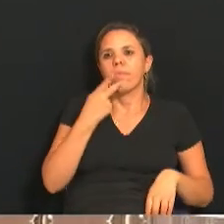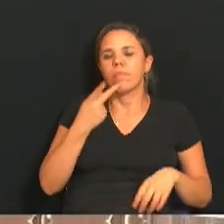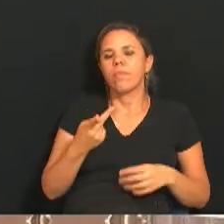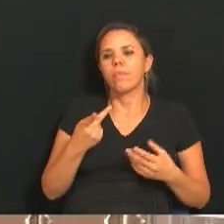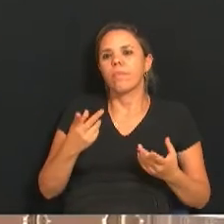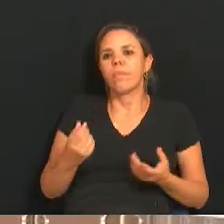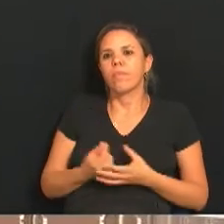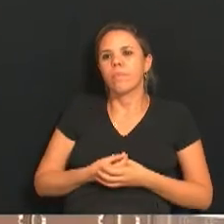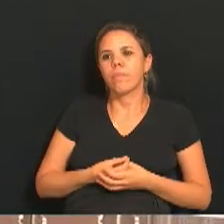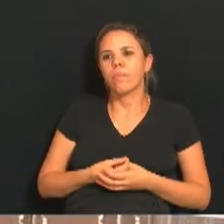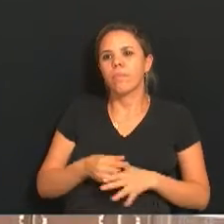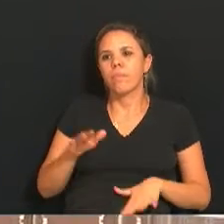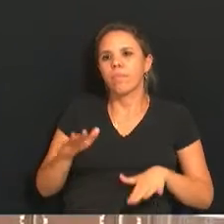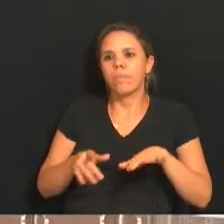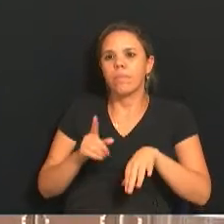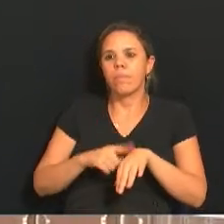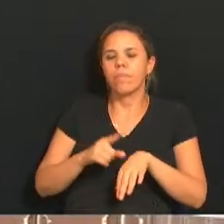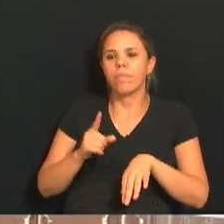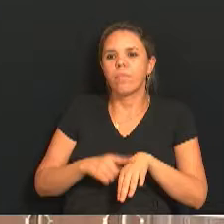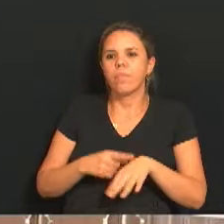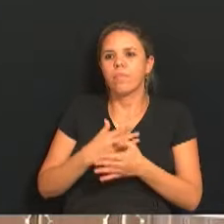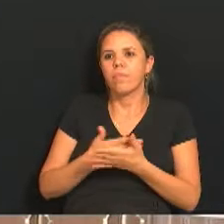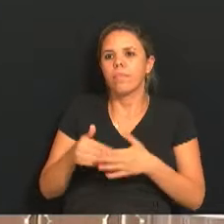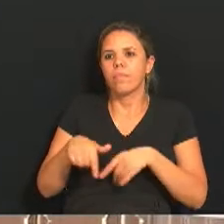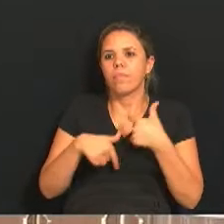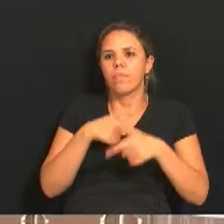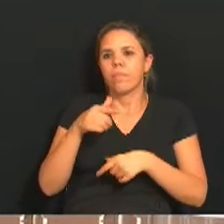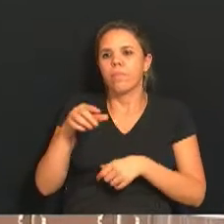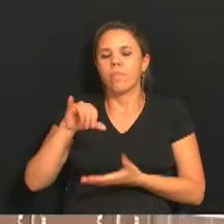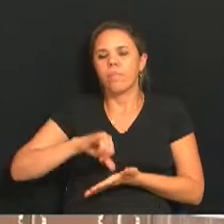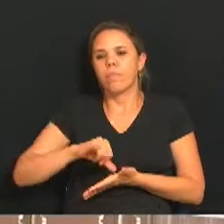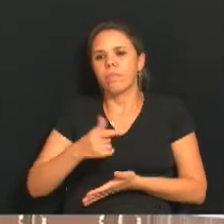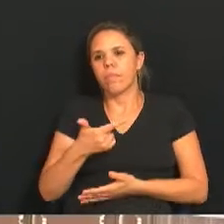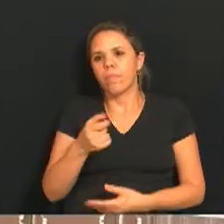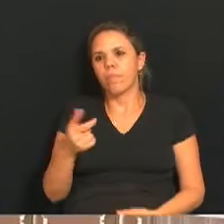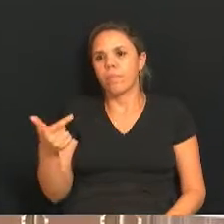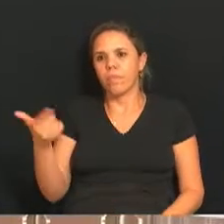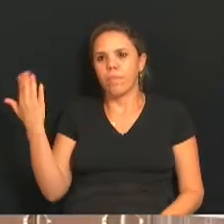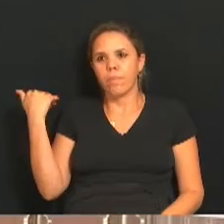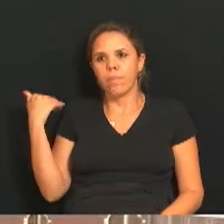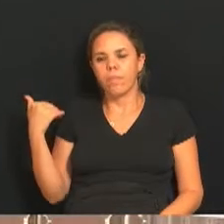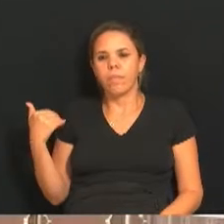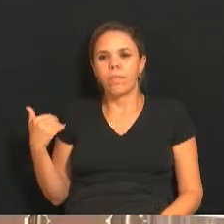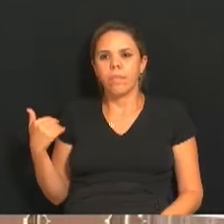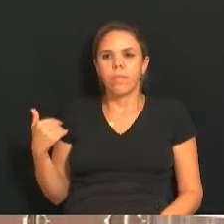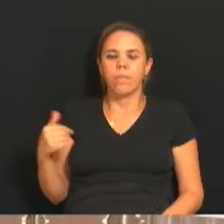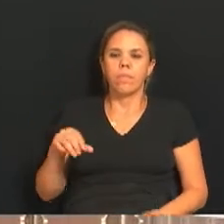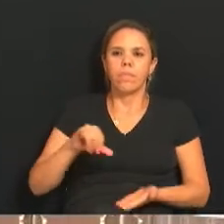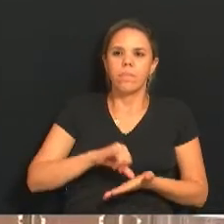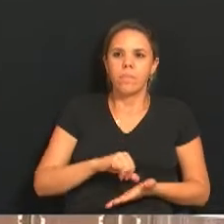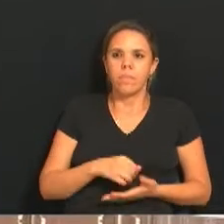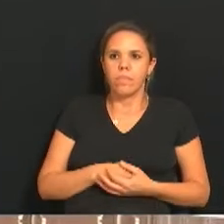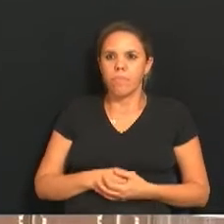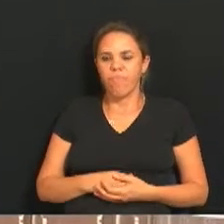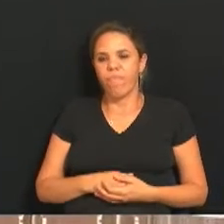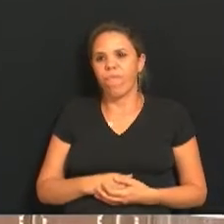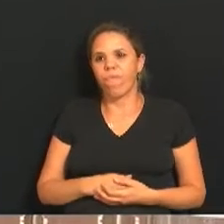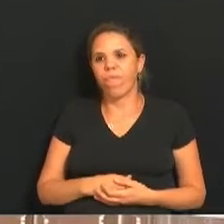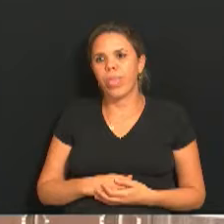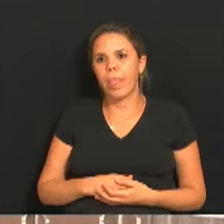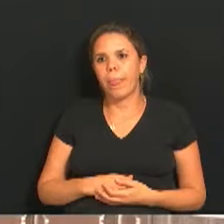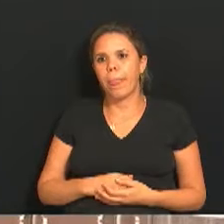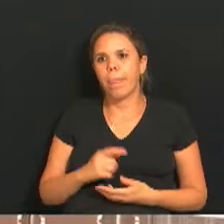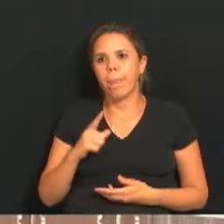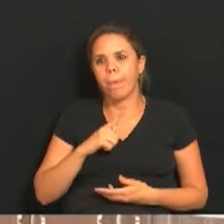em determinado momento, né, quando eu comecei a trabalhar no centro em 2012, eu fiquei anos trabalhando na região central, a gente tinha